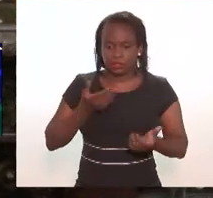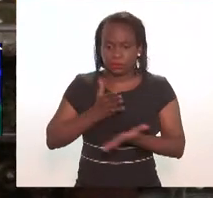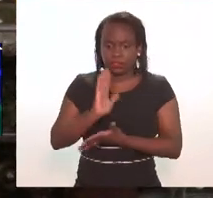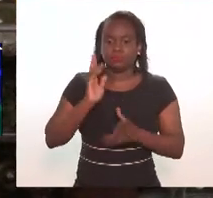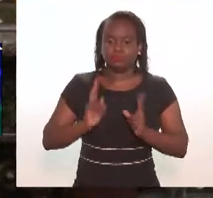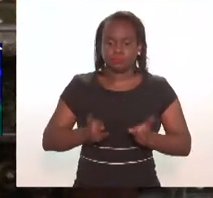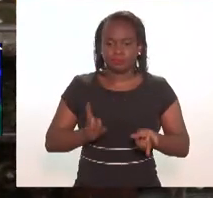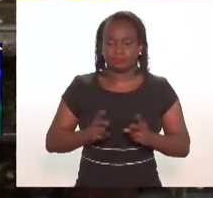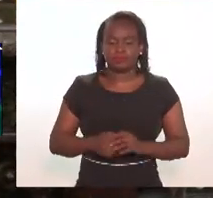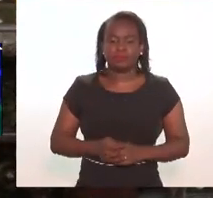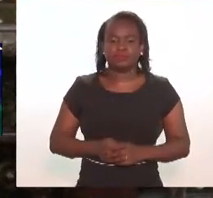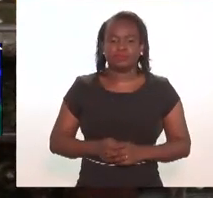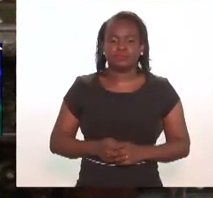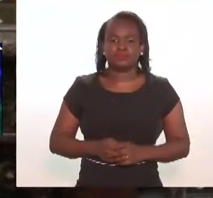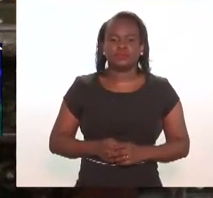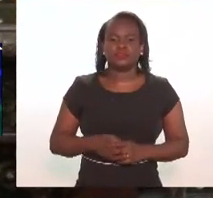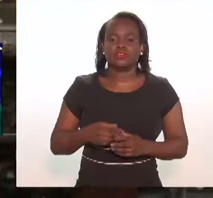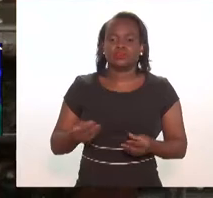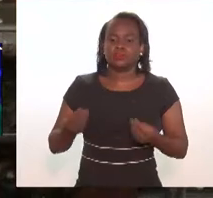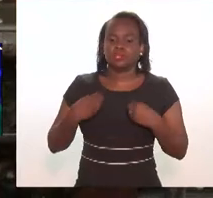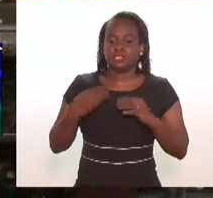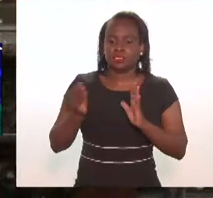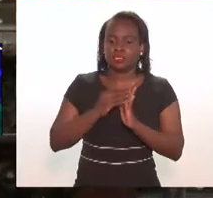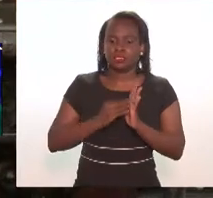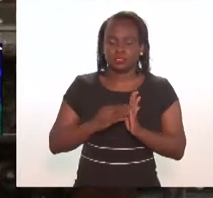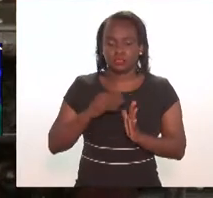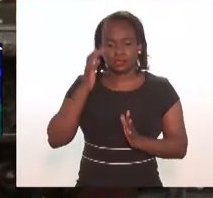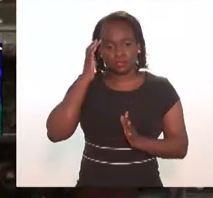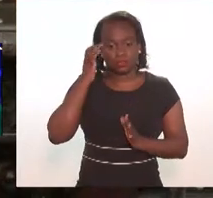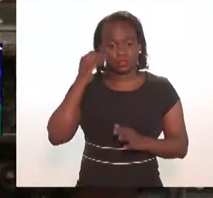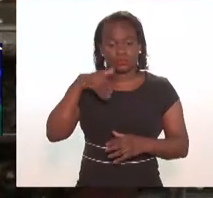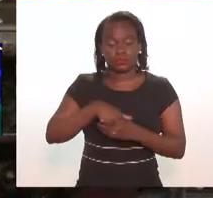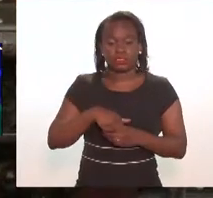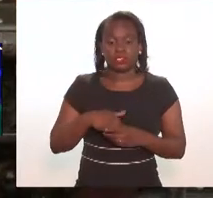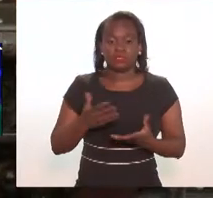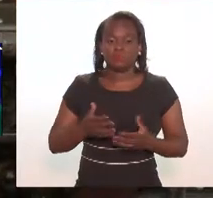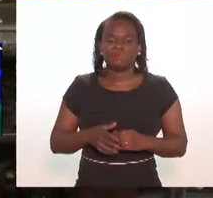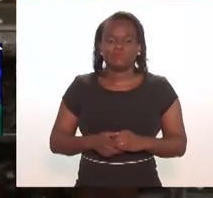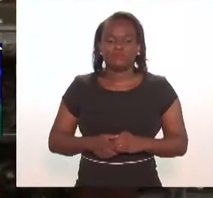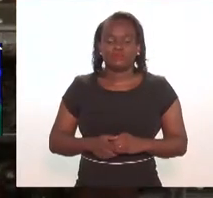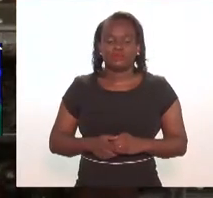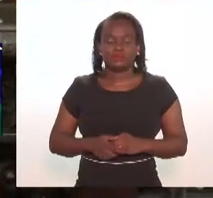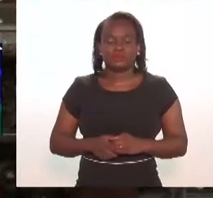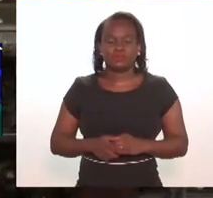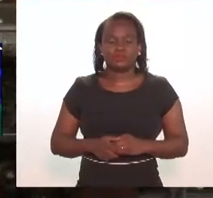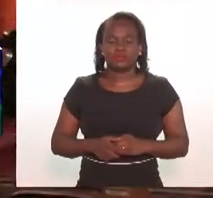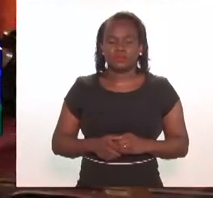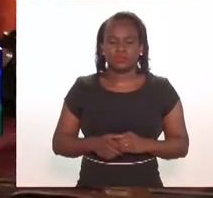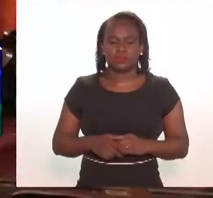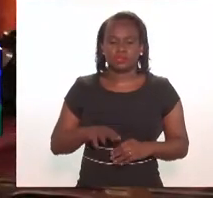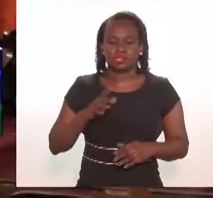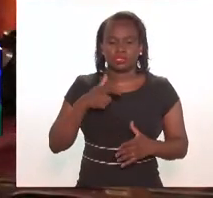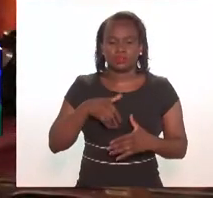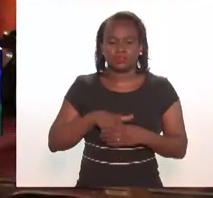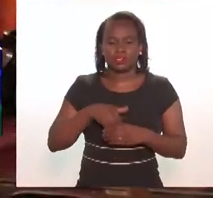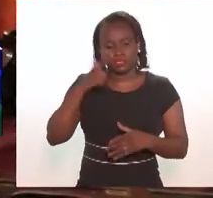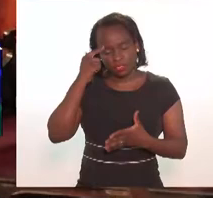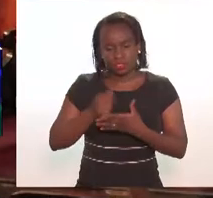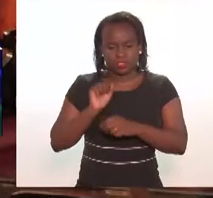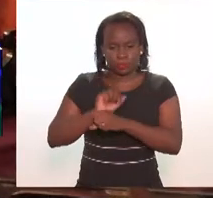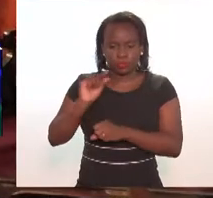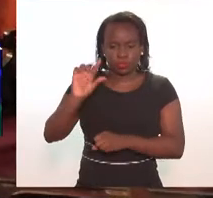estão, aprovado. Me dá as inclusões, eu vou votar as inclusões. Presidente. Para declarar voto, presidente. Não, daqui a pouco, um instante, por